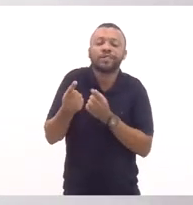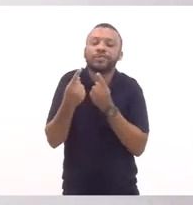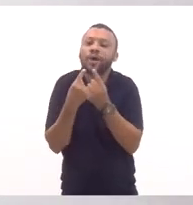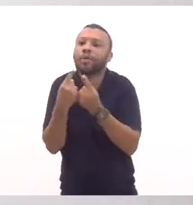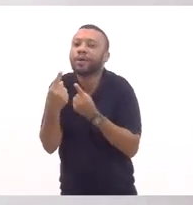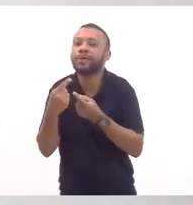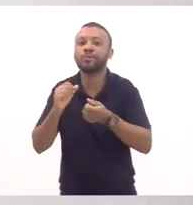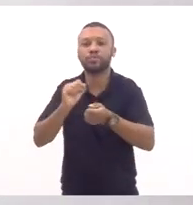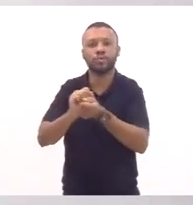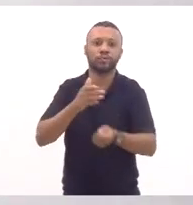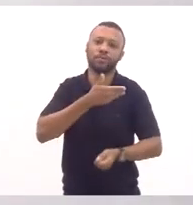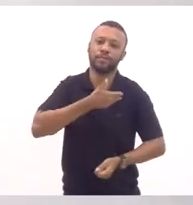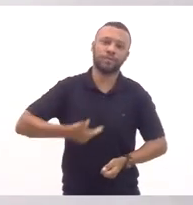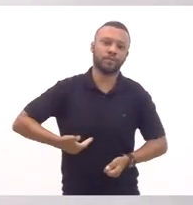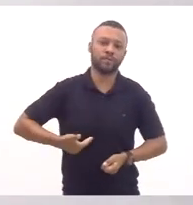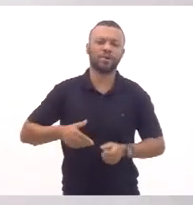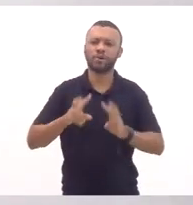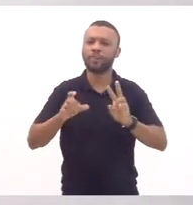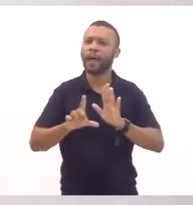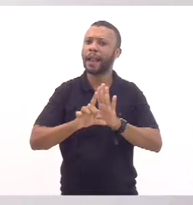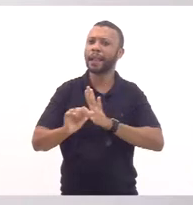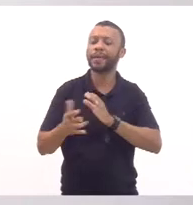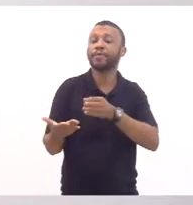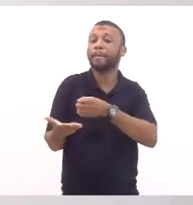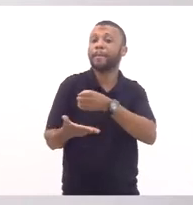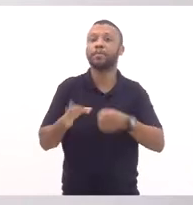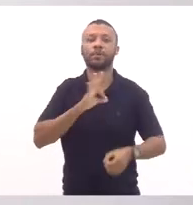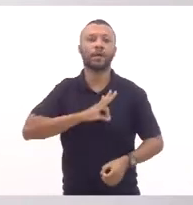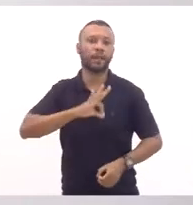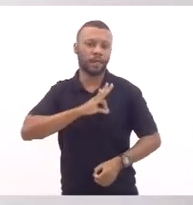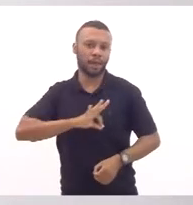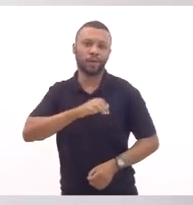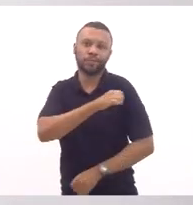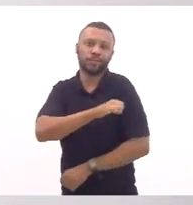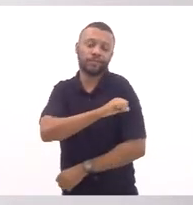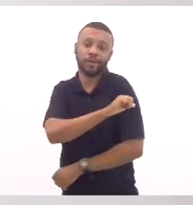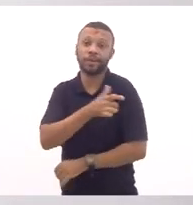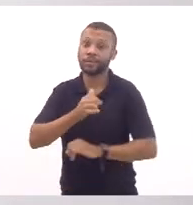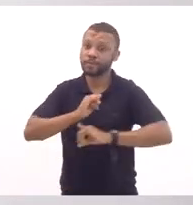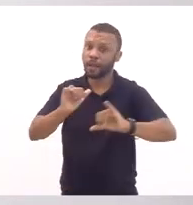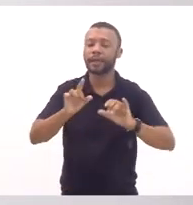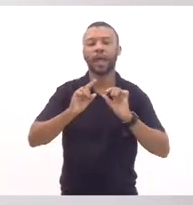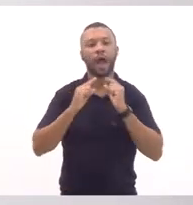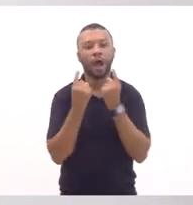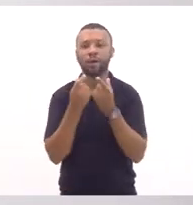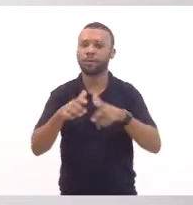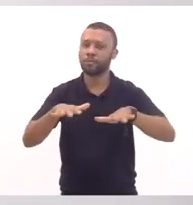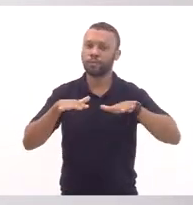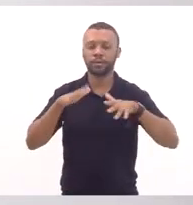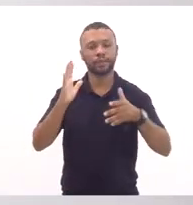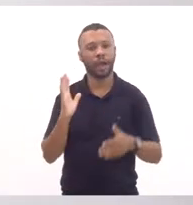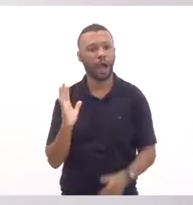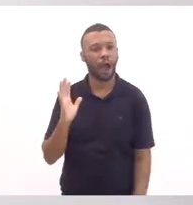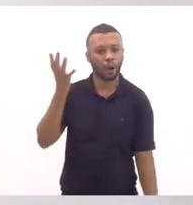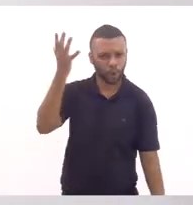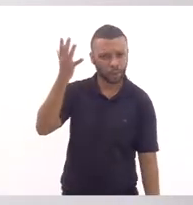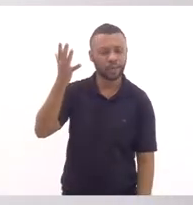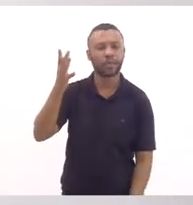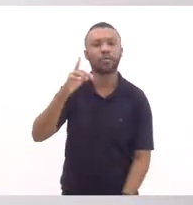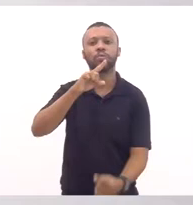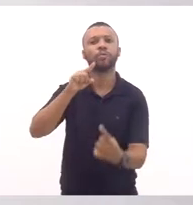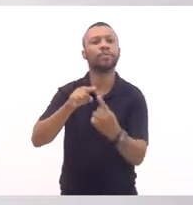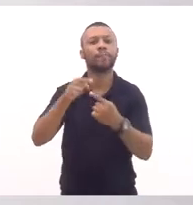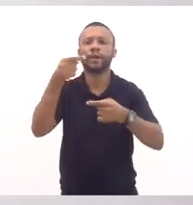governador sobre a lei do piso e anunciaram agora que a audiência está acontecendo para discutir